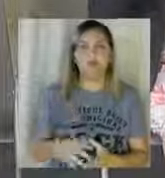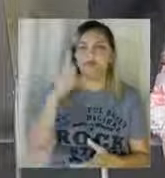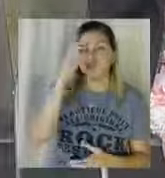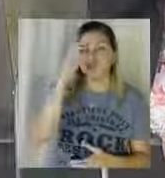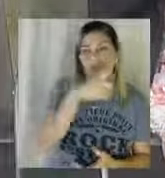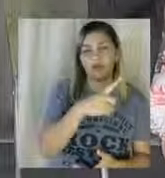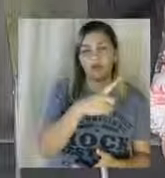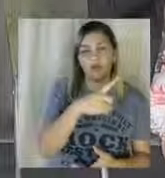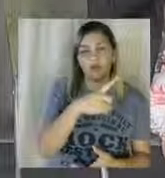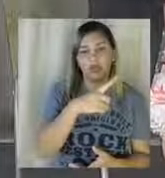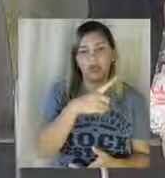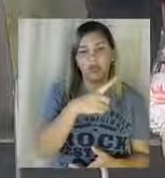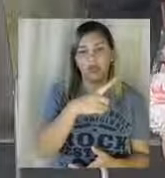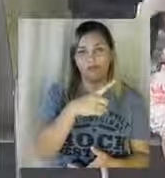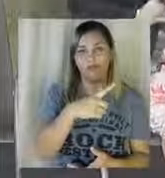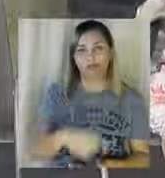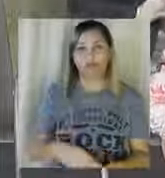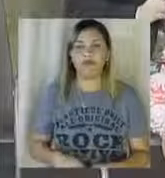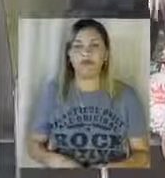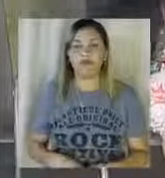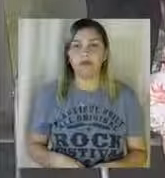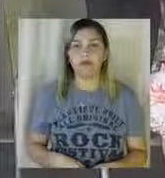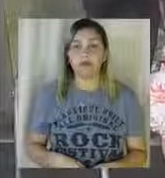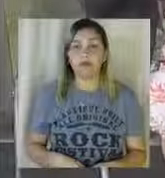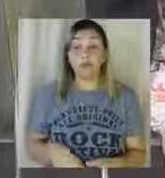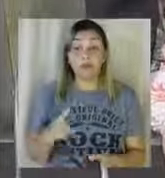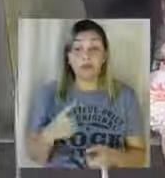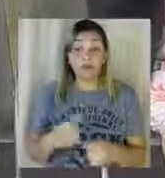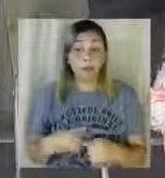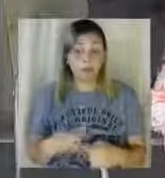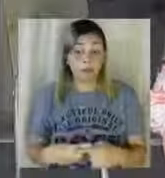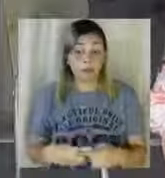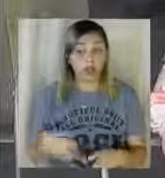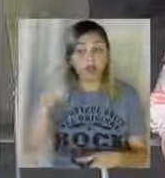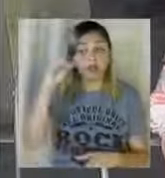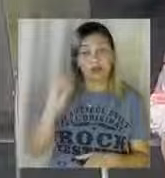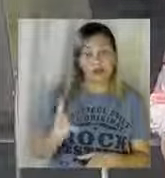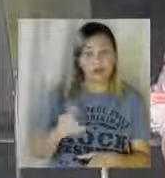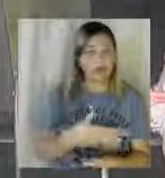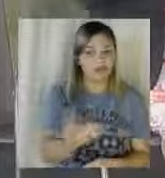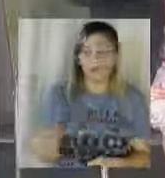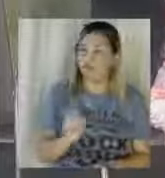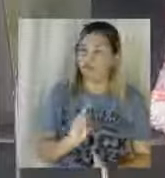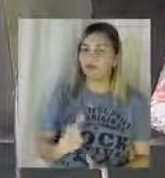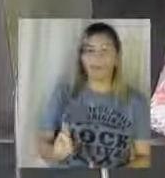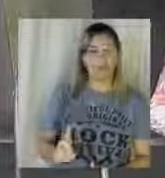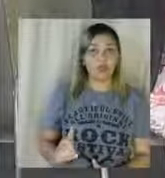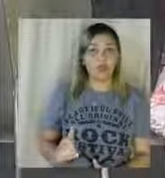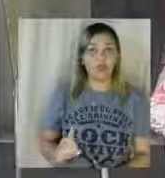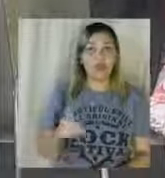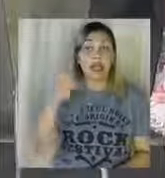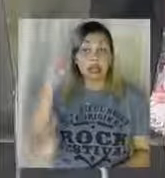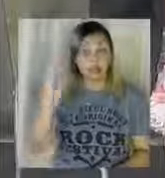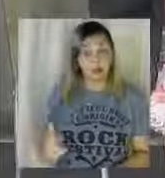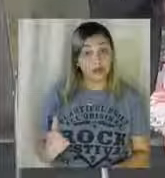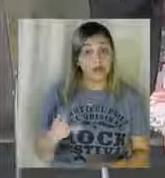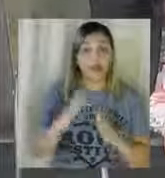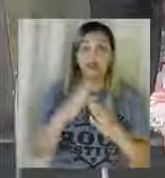que essa deficiência nunca esteve em vocês. A gente sabe que a deficiência é da escola, é do